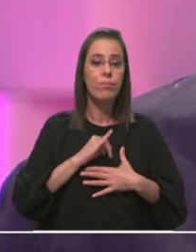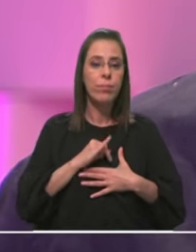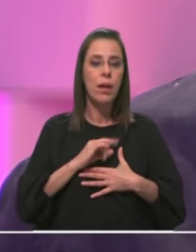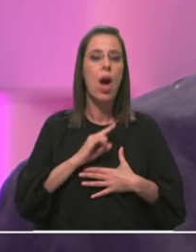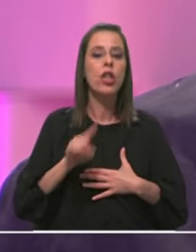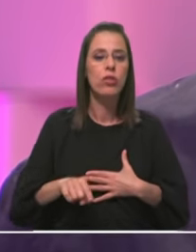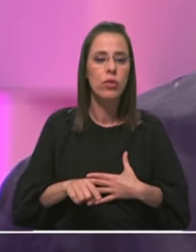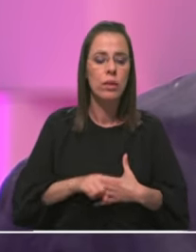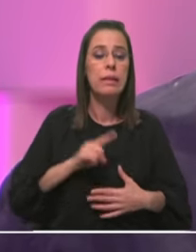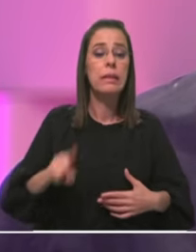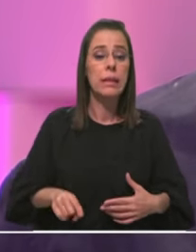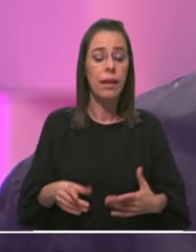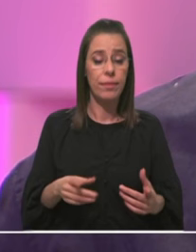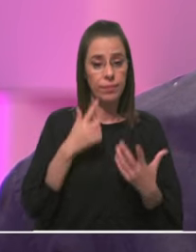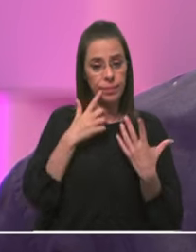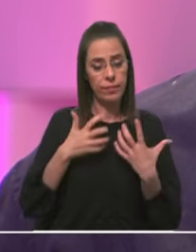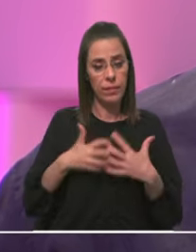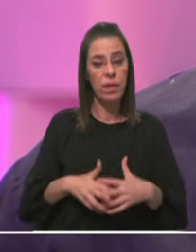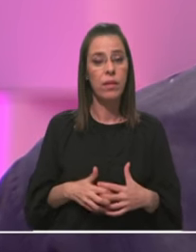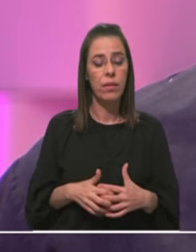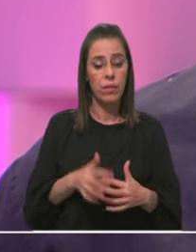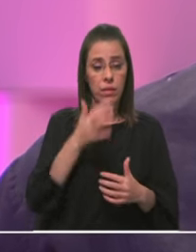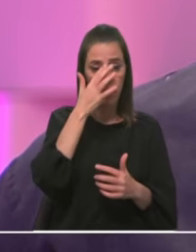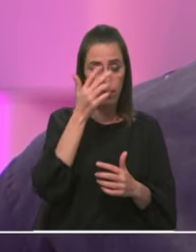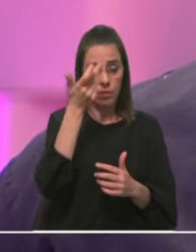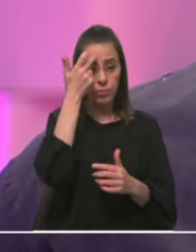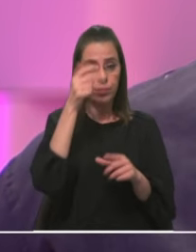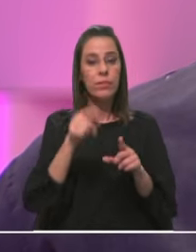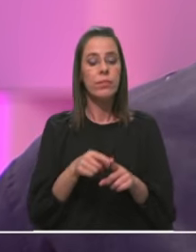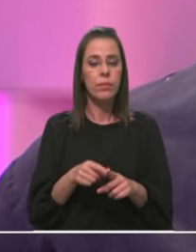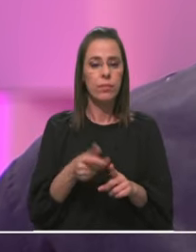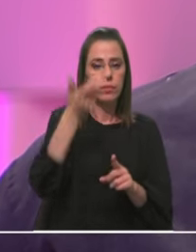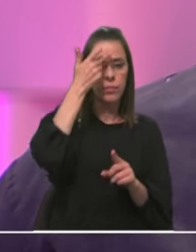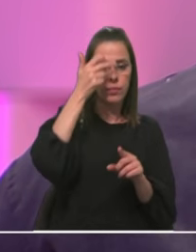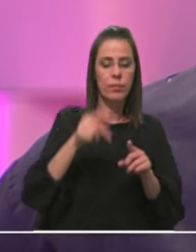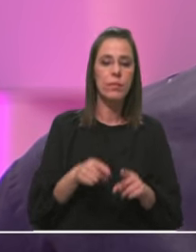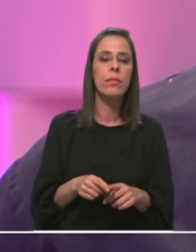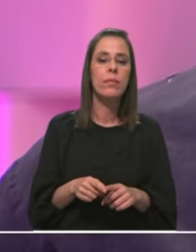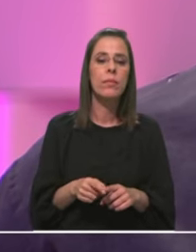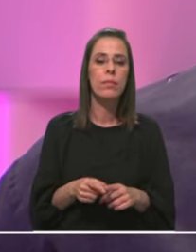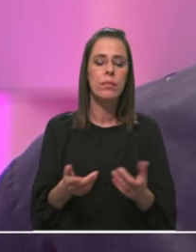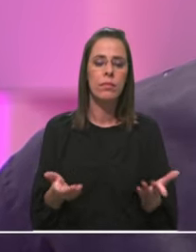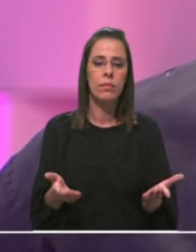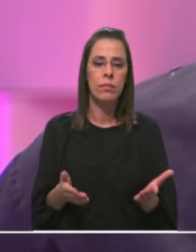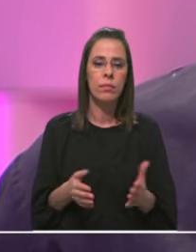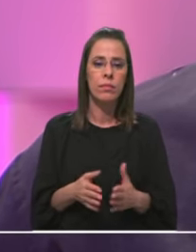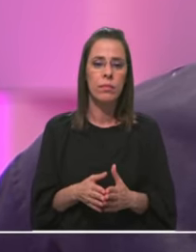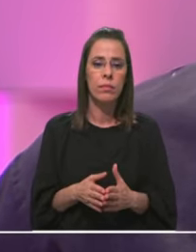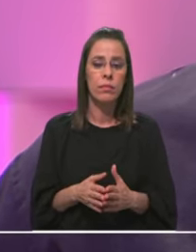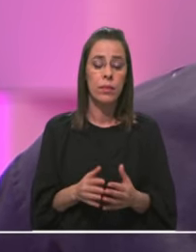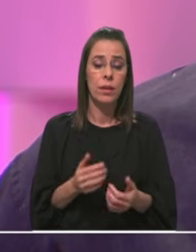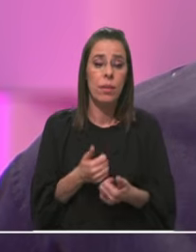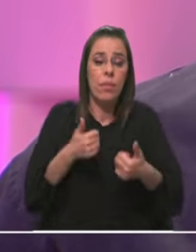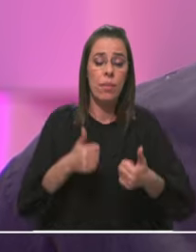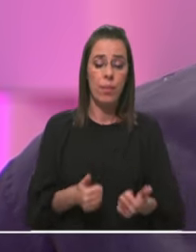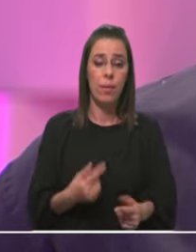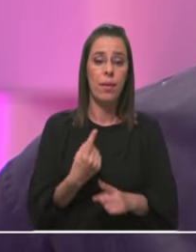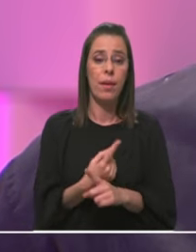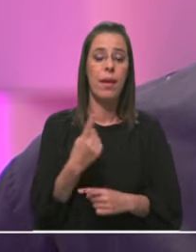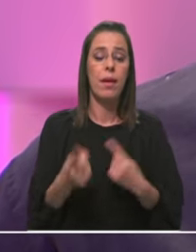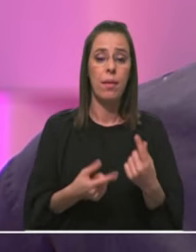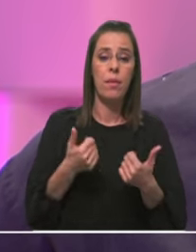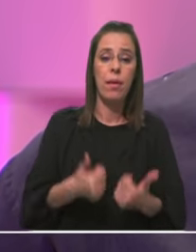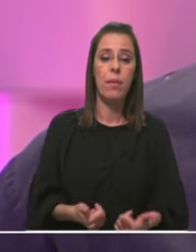que sim esse essa dúvida pairou aí ou não Sim pairou e isso para bem também alou é